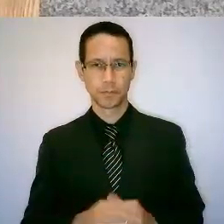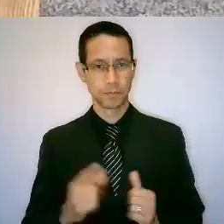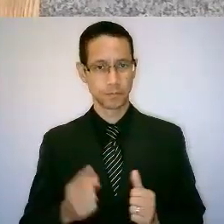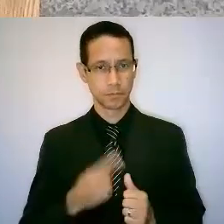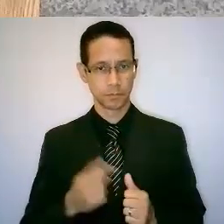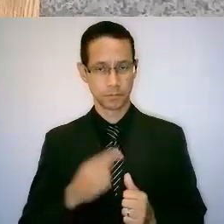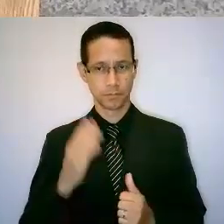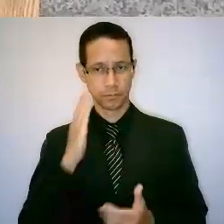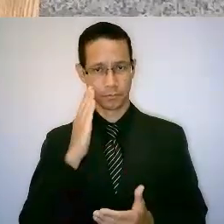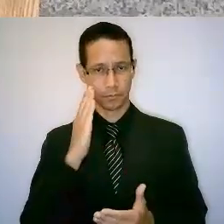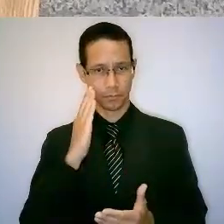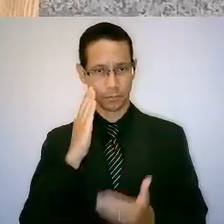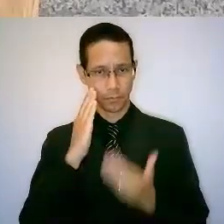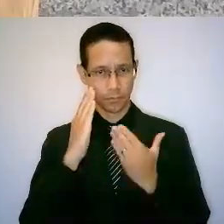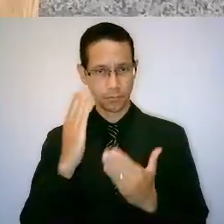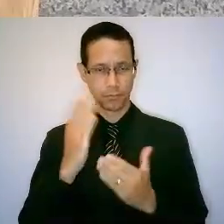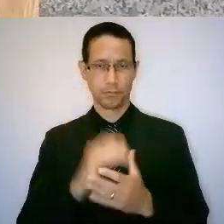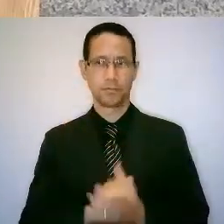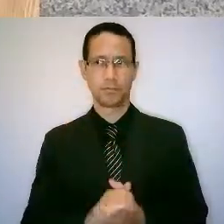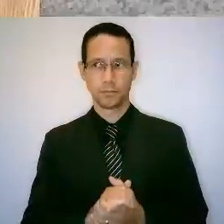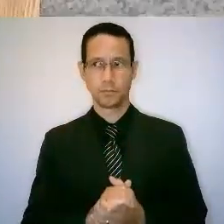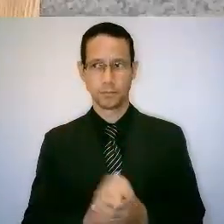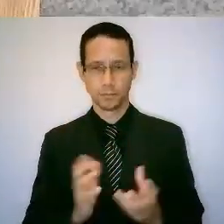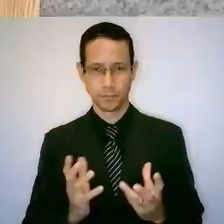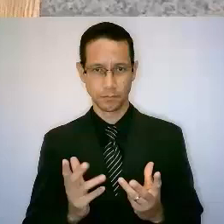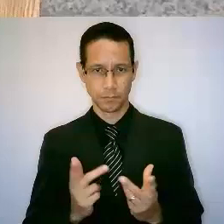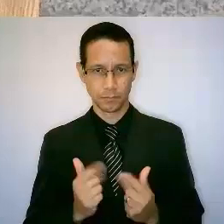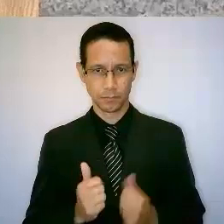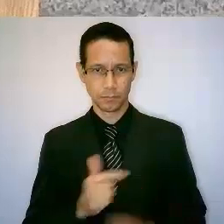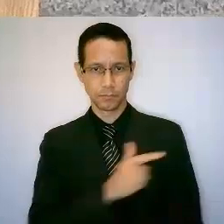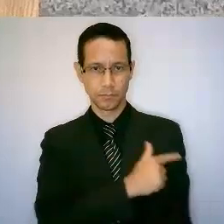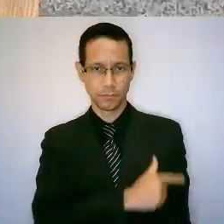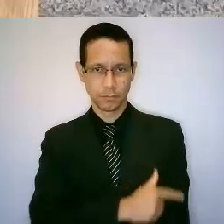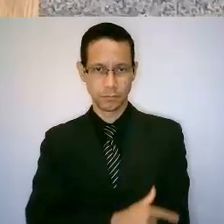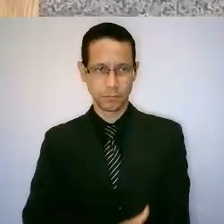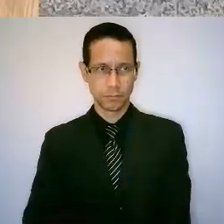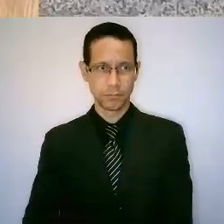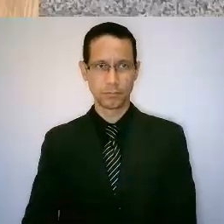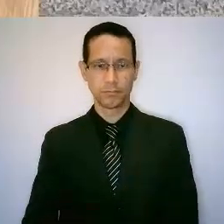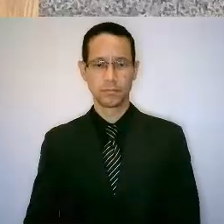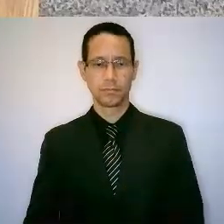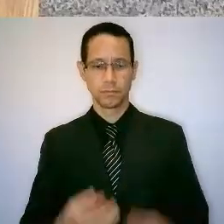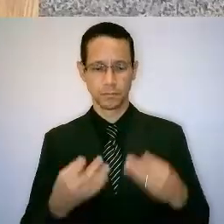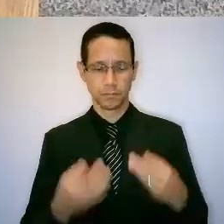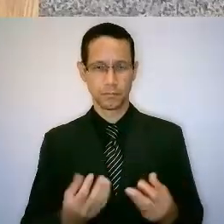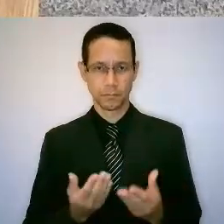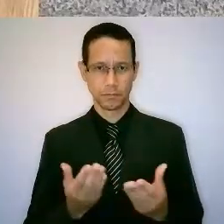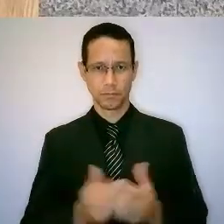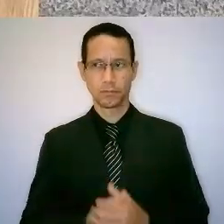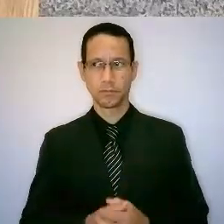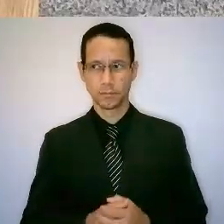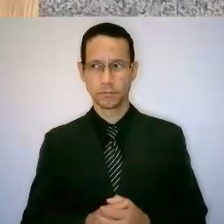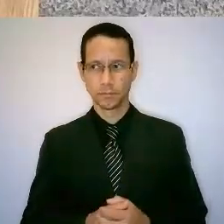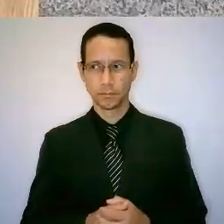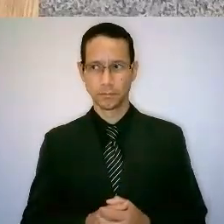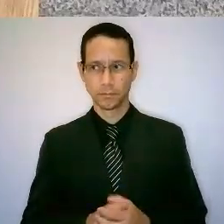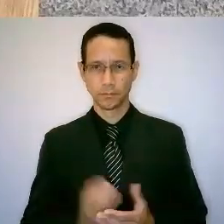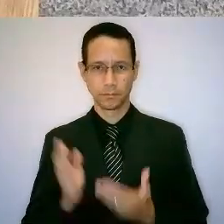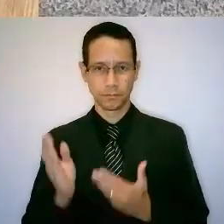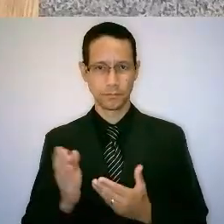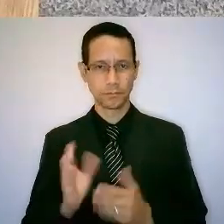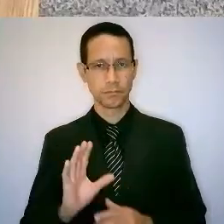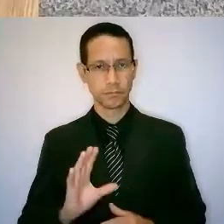agradecer a delicadeza e a educação que eu possa incidências dispensaram a este causídico